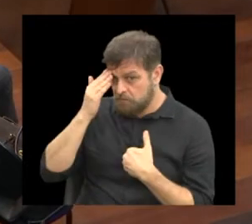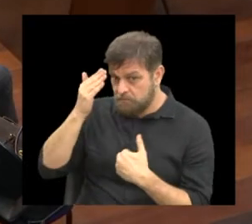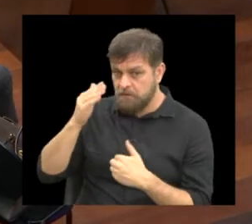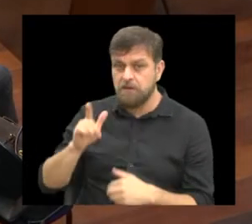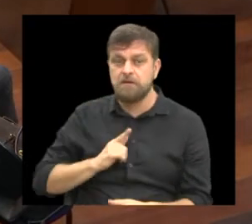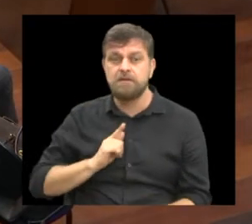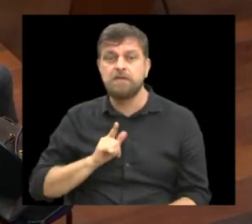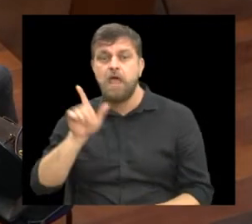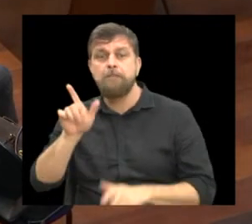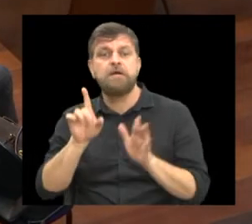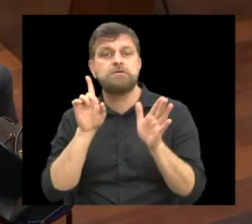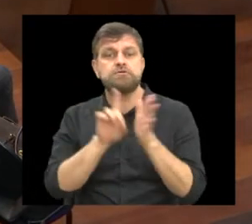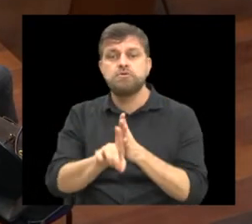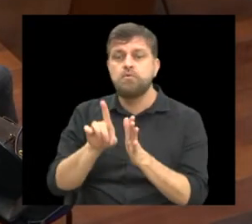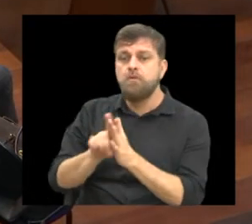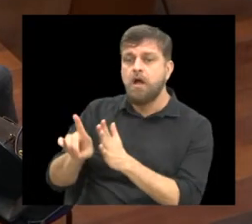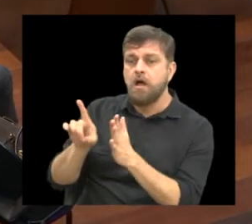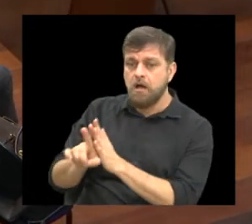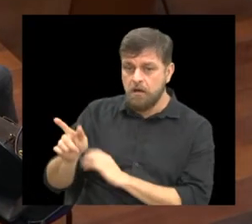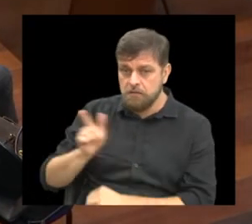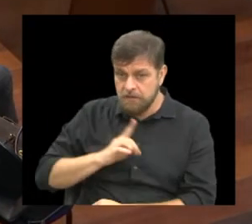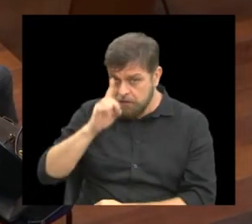fazer algum questionamento?